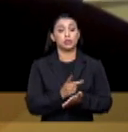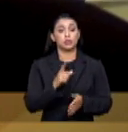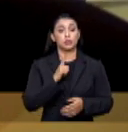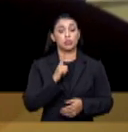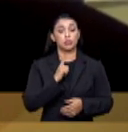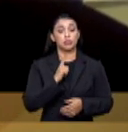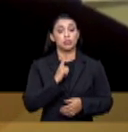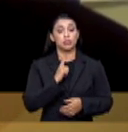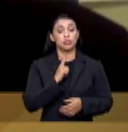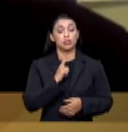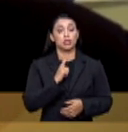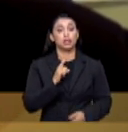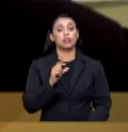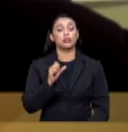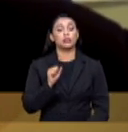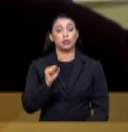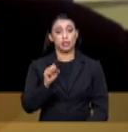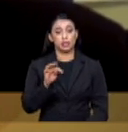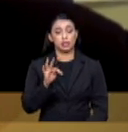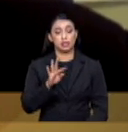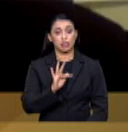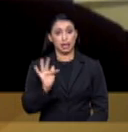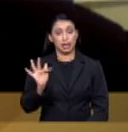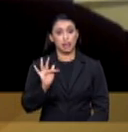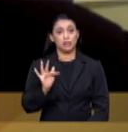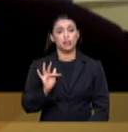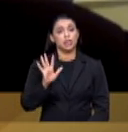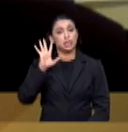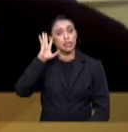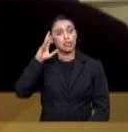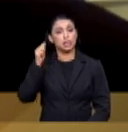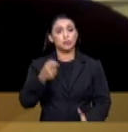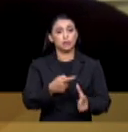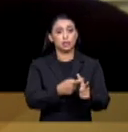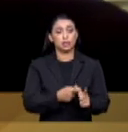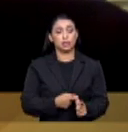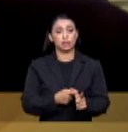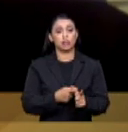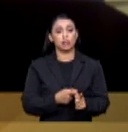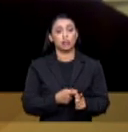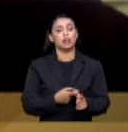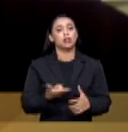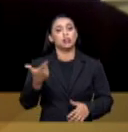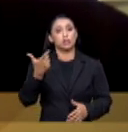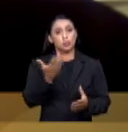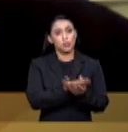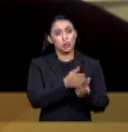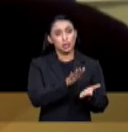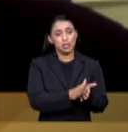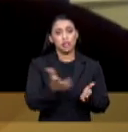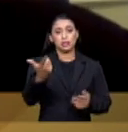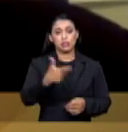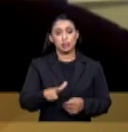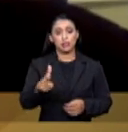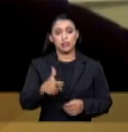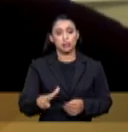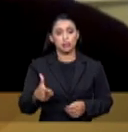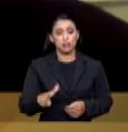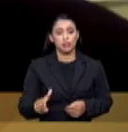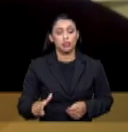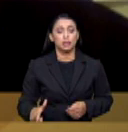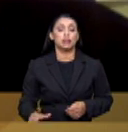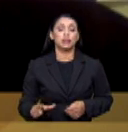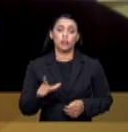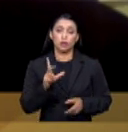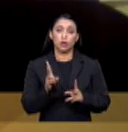fez esse STF, determinasse a suspensão, incidente, redução e demandas repetitivas no SIRDR número